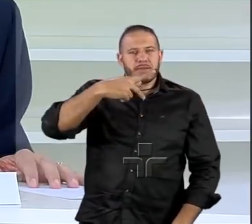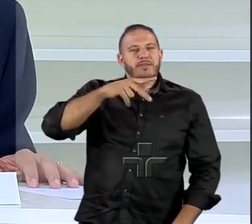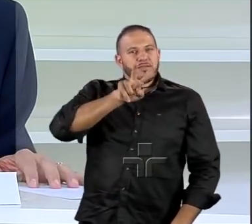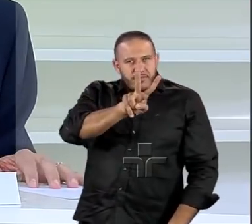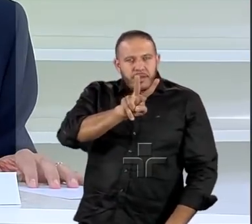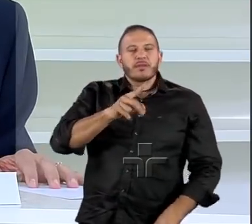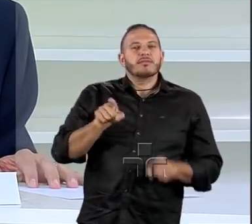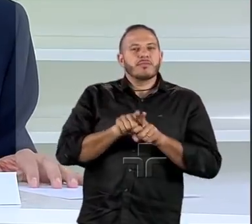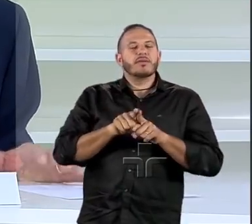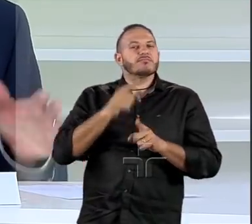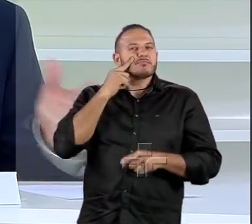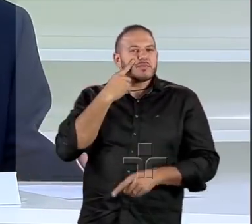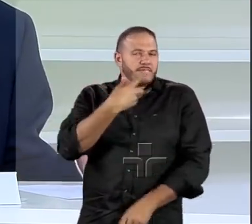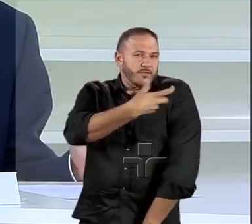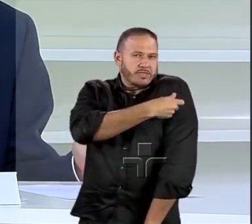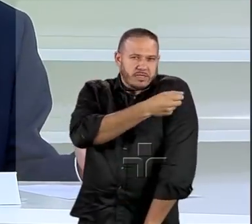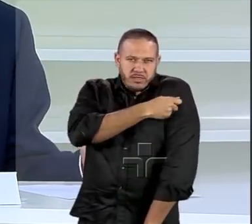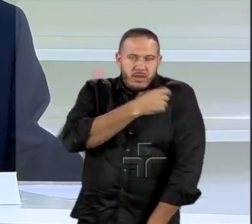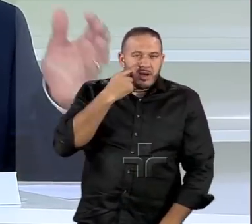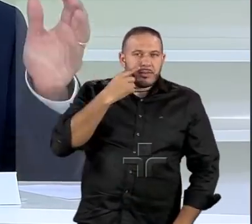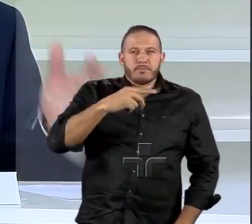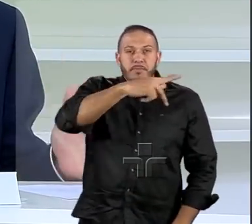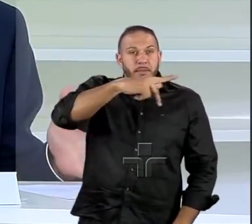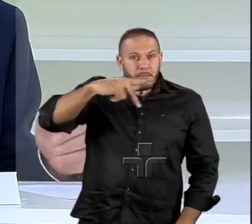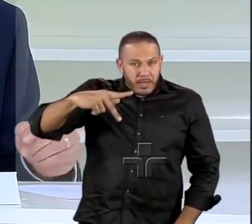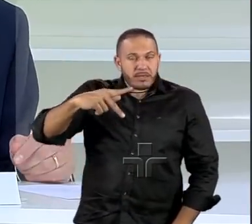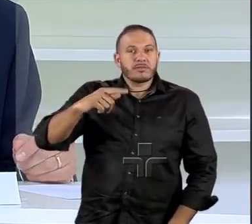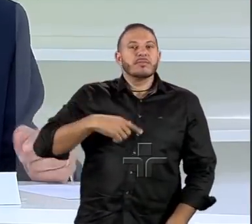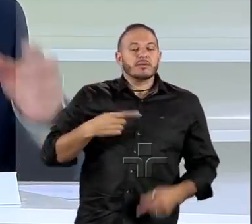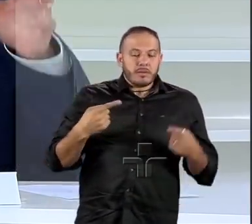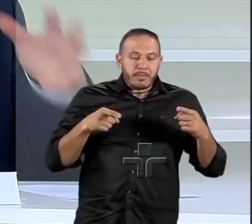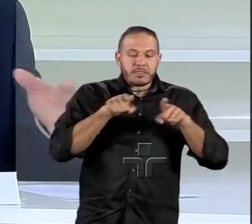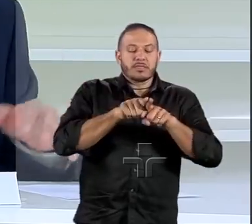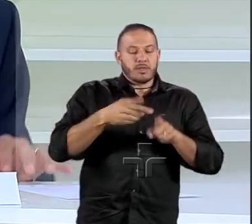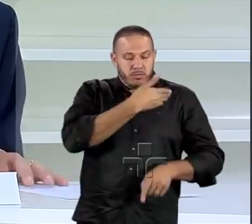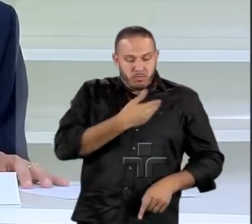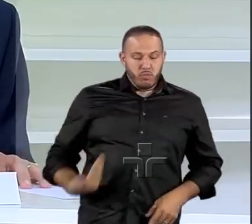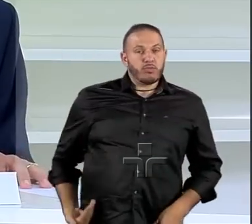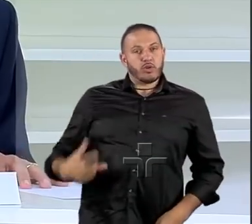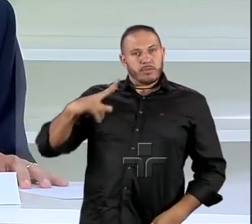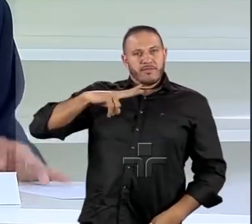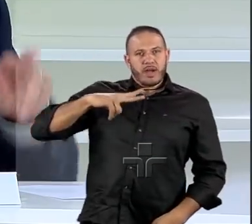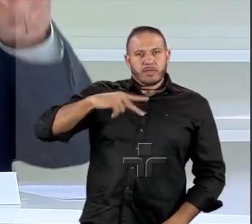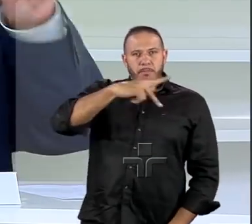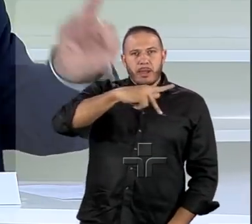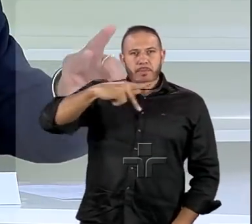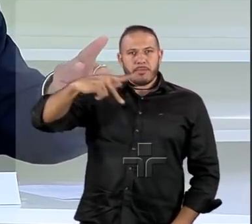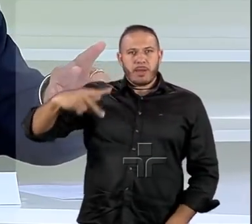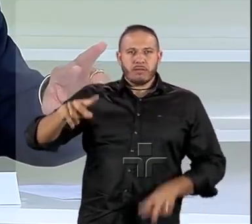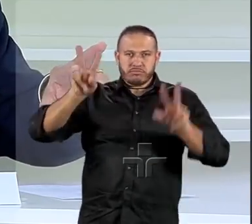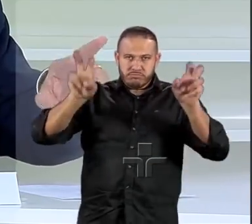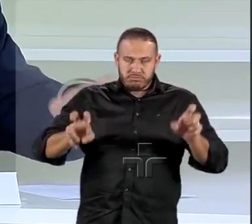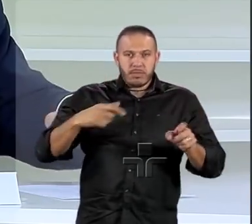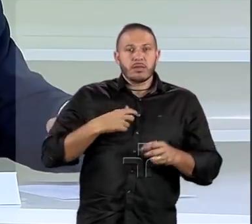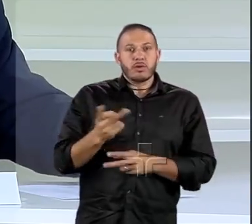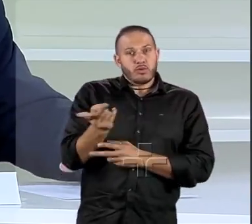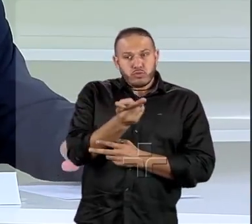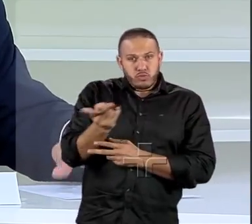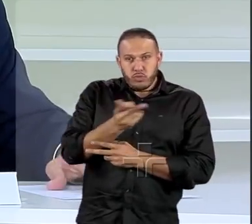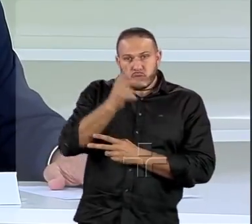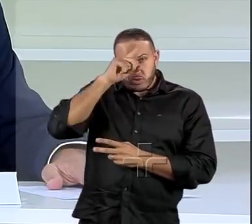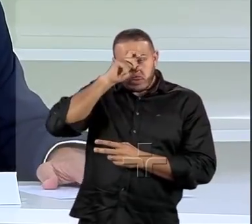vacina da hepatite A e B. PPPs, parceria público-privada, que faz parte do nosso programa. 2 hospitais